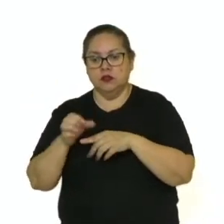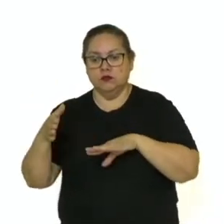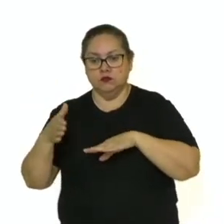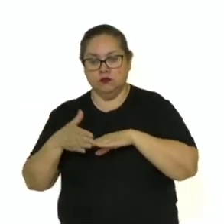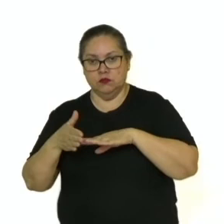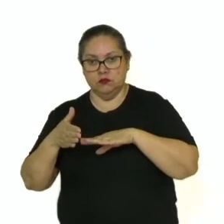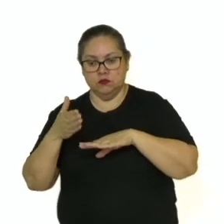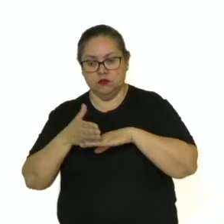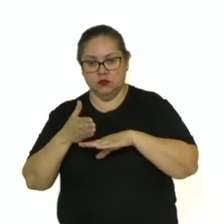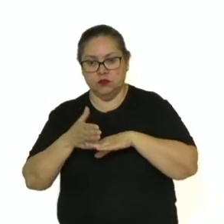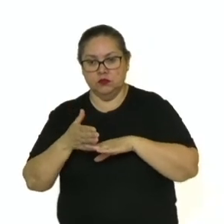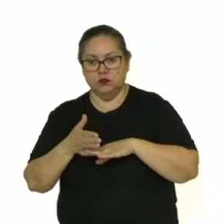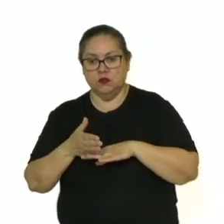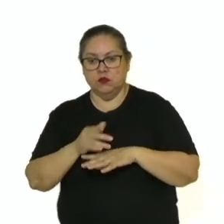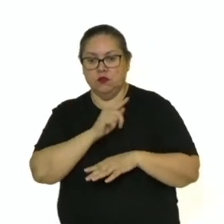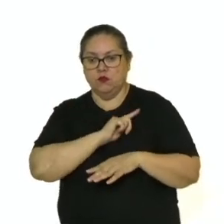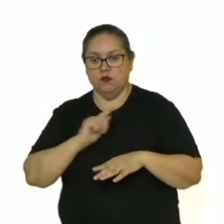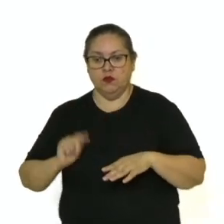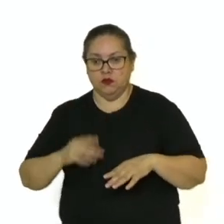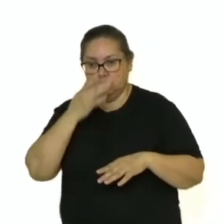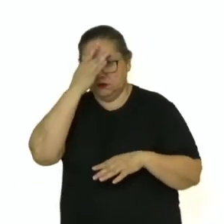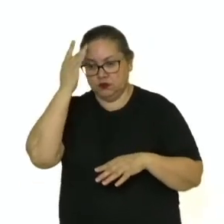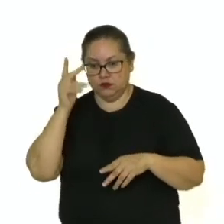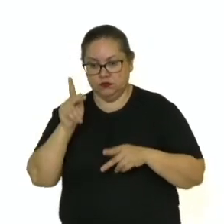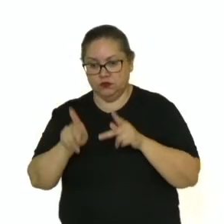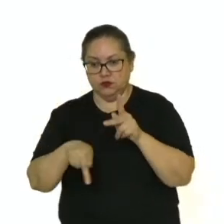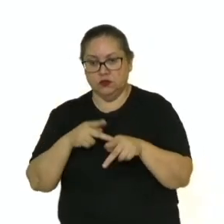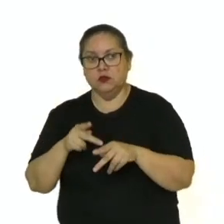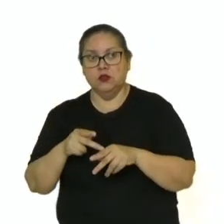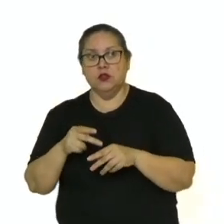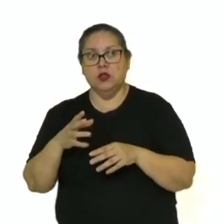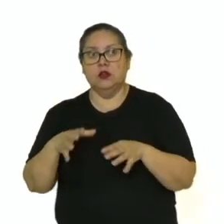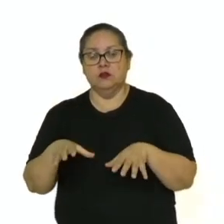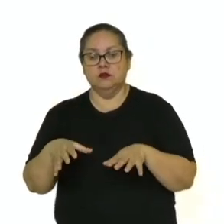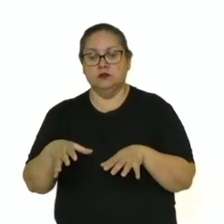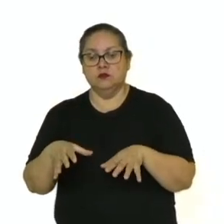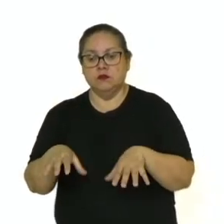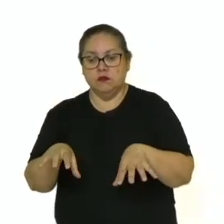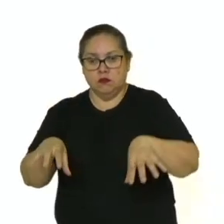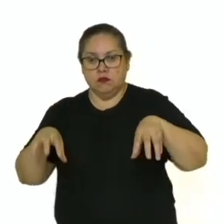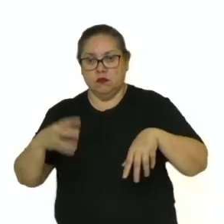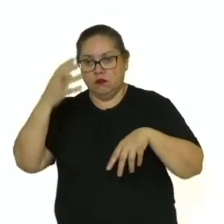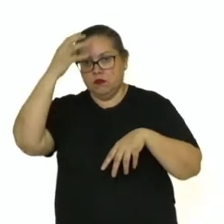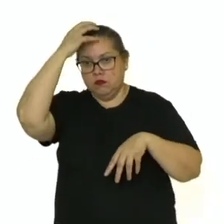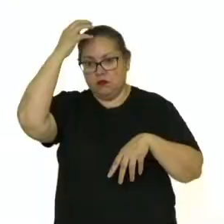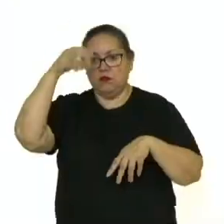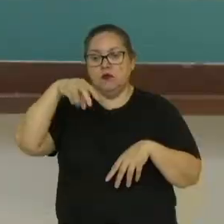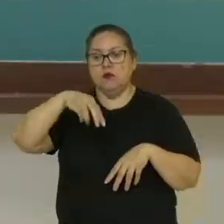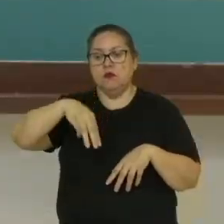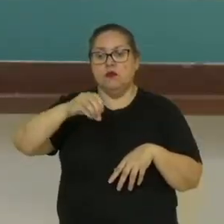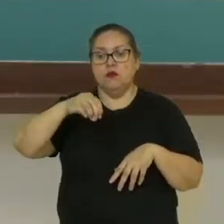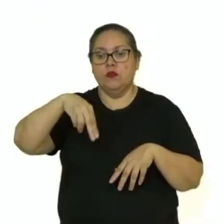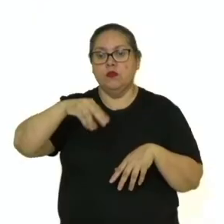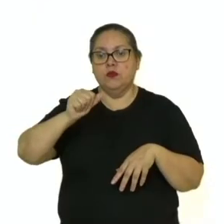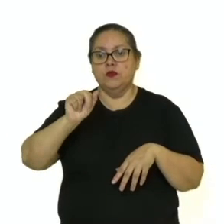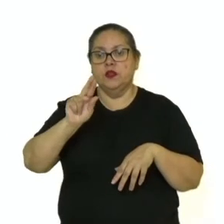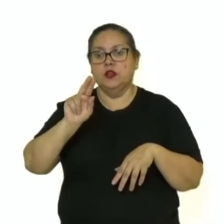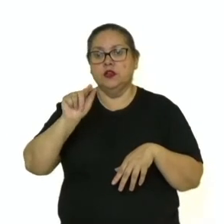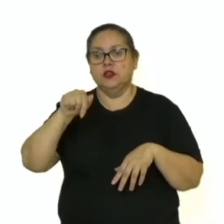organização entre governos e governados, que são a monarquia e a república. A monarquia contempla